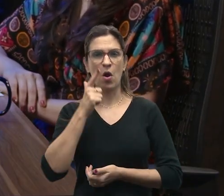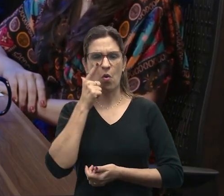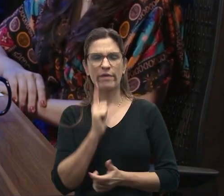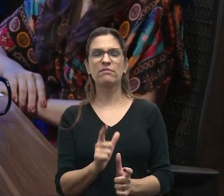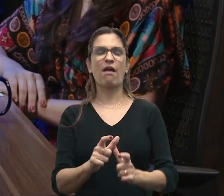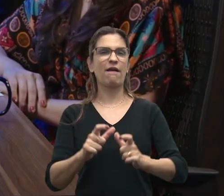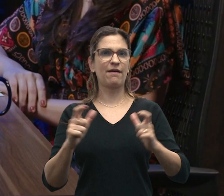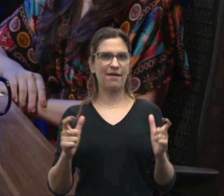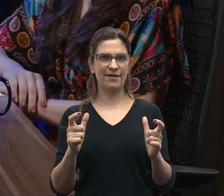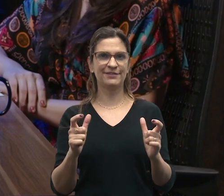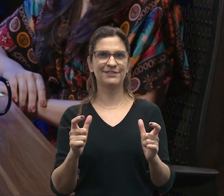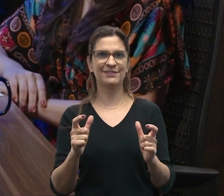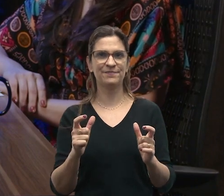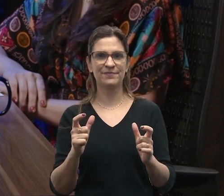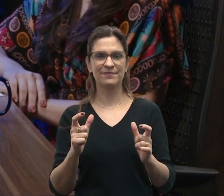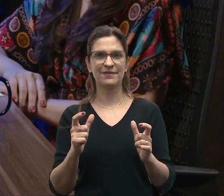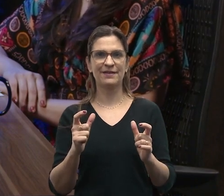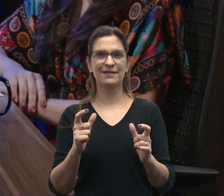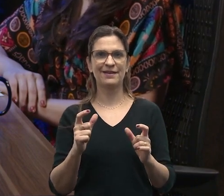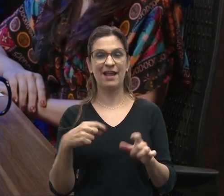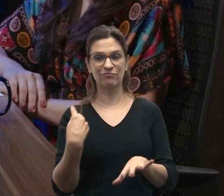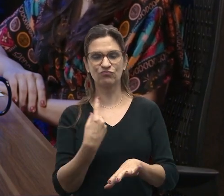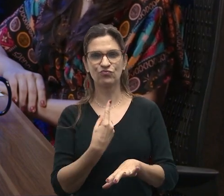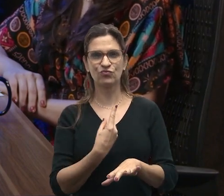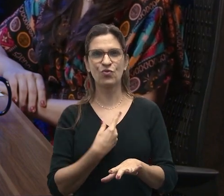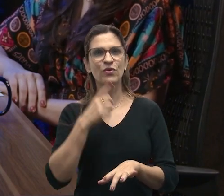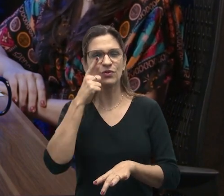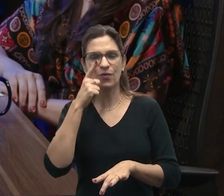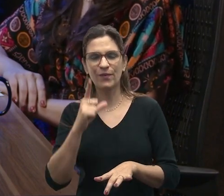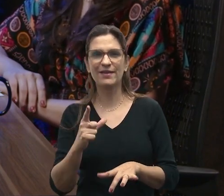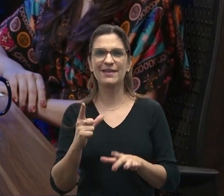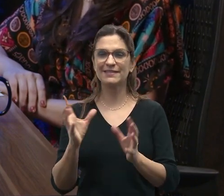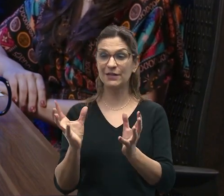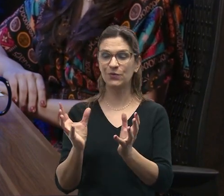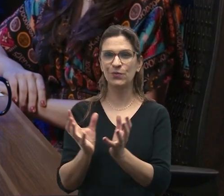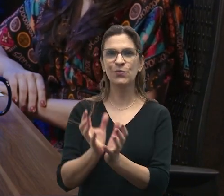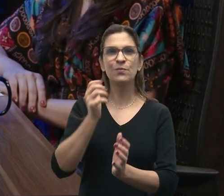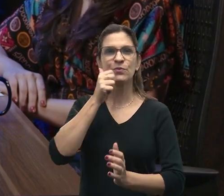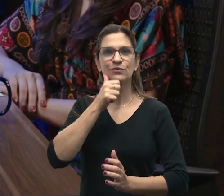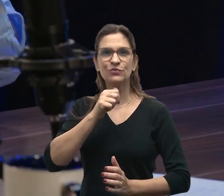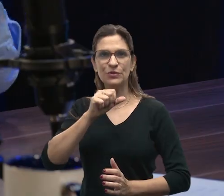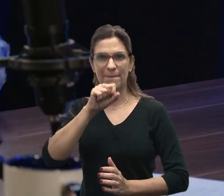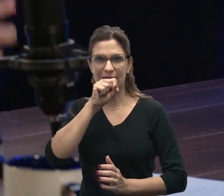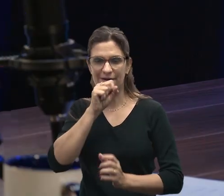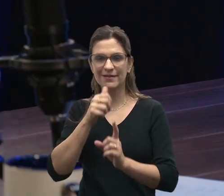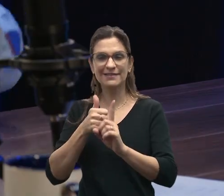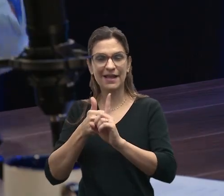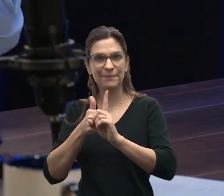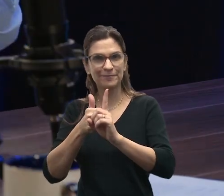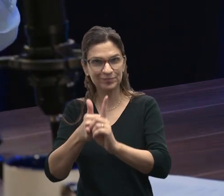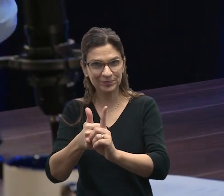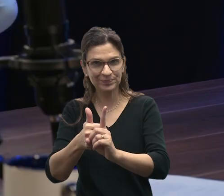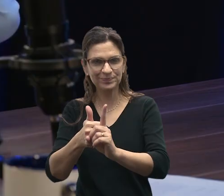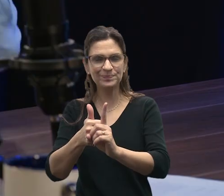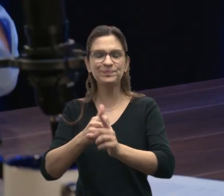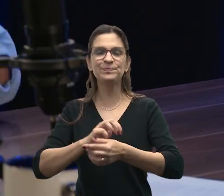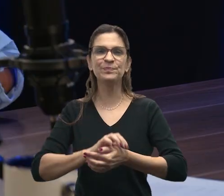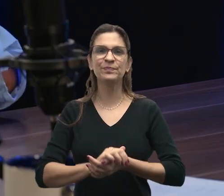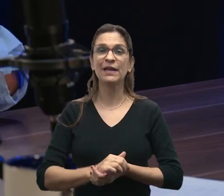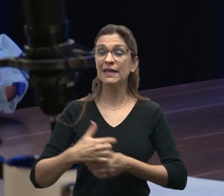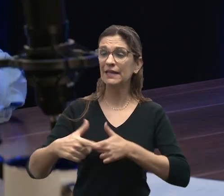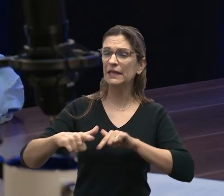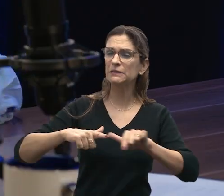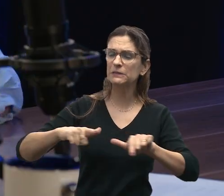uma conquista das mães atípicas, que na verdade são quem fazem, né, todo esse